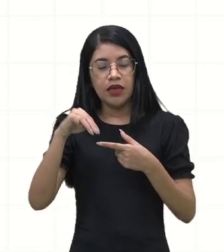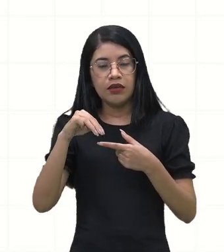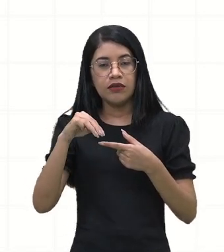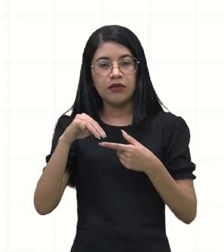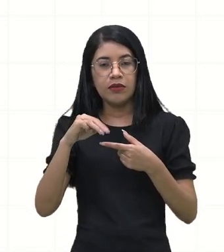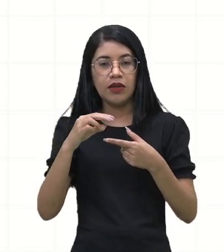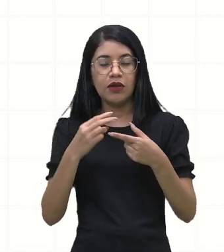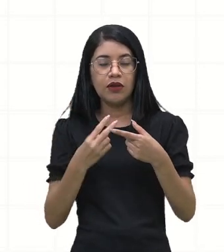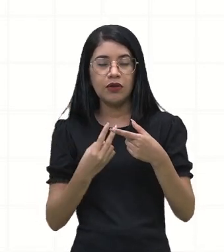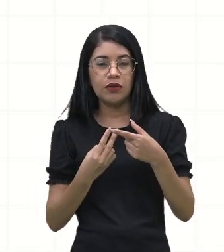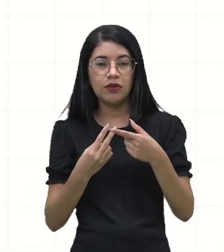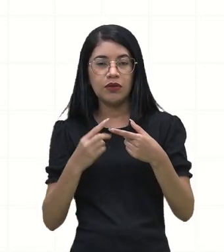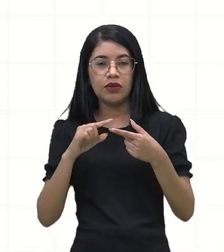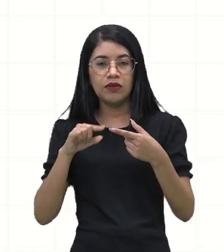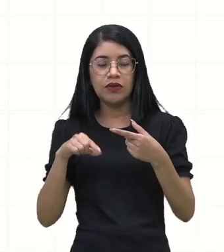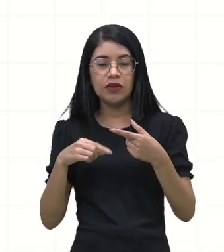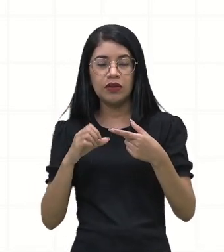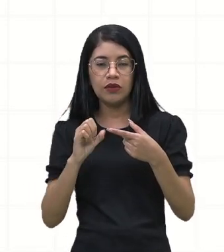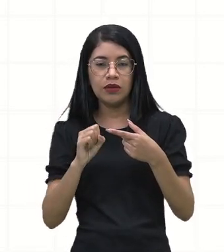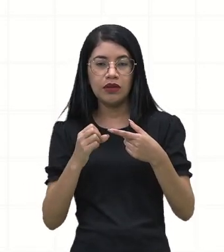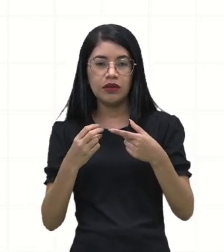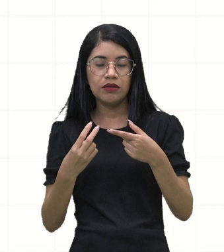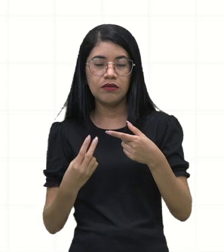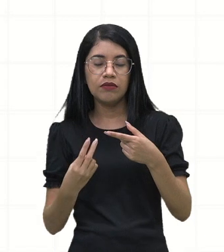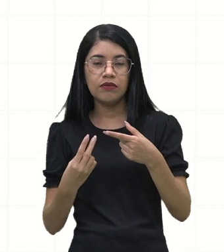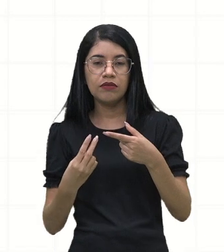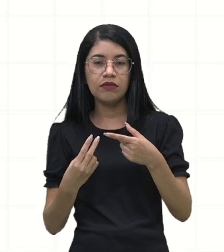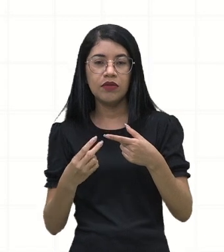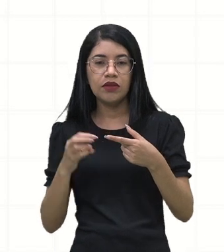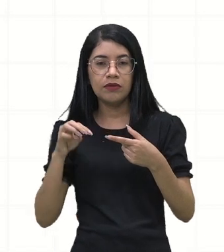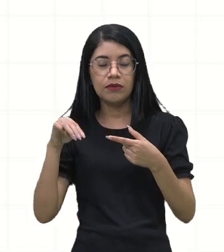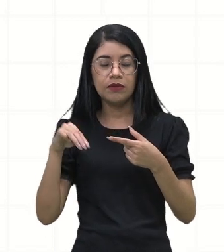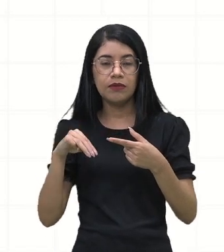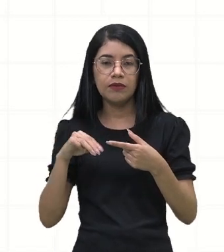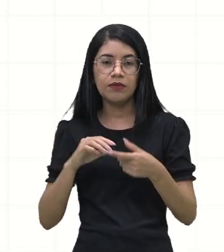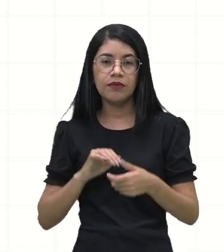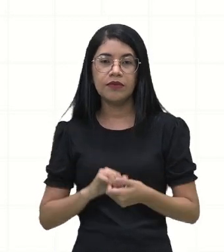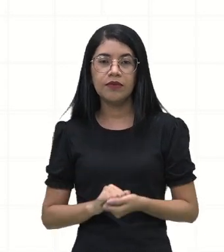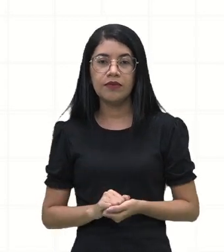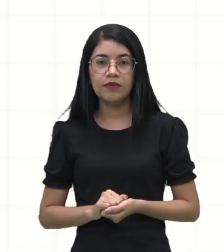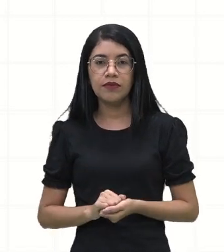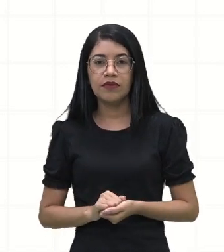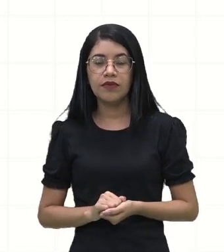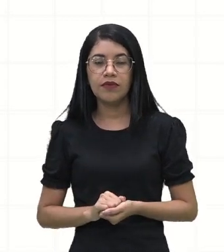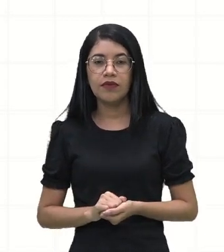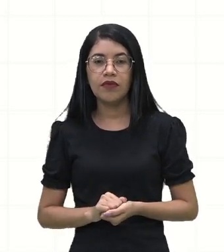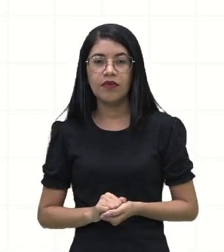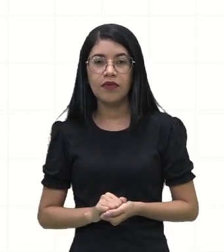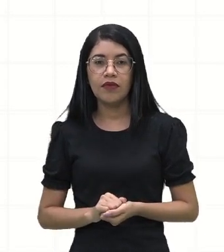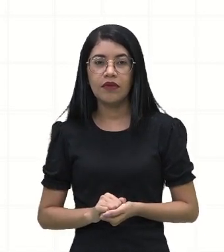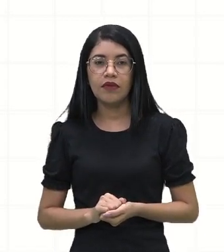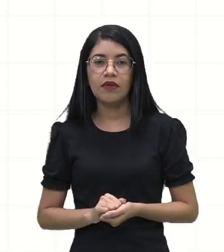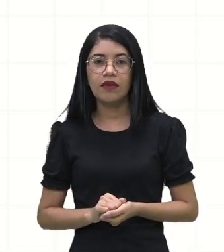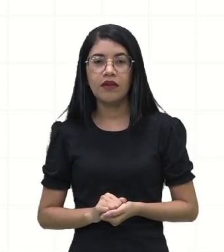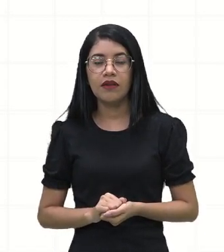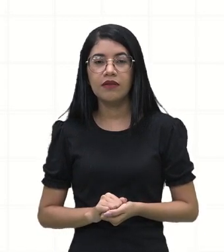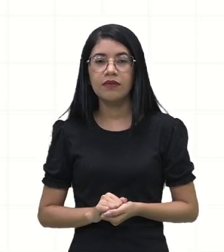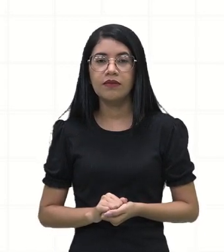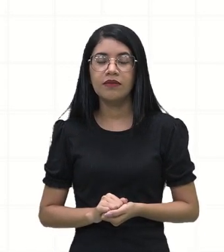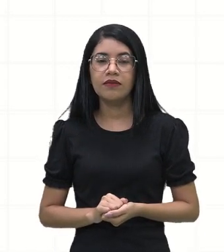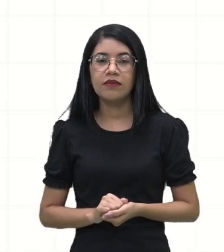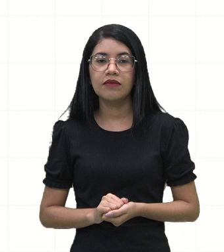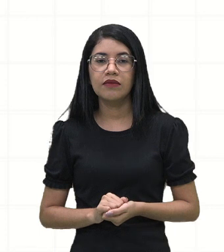transformar o comprimento da circunferência também em metros. Tá? Fazendo